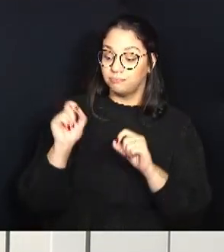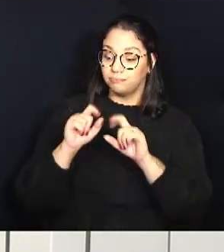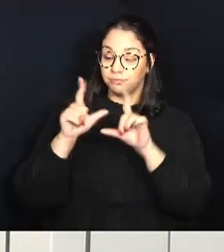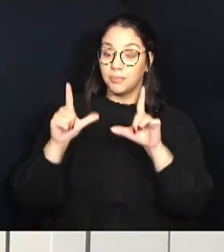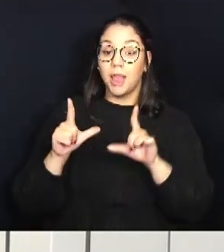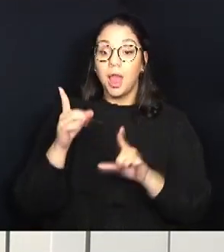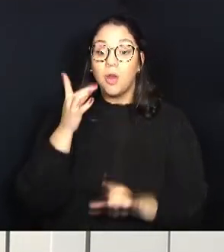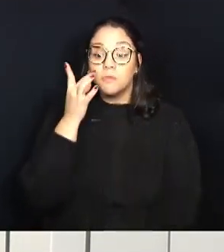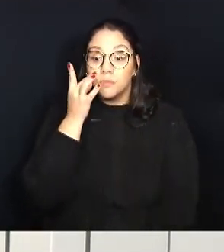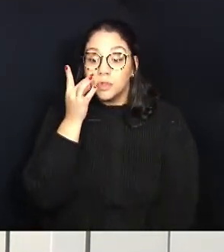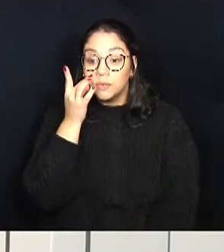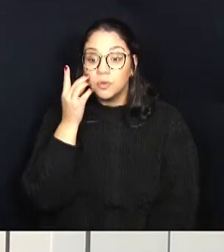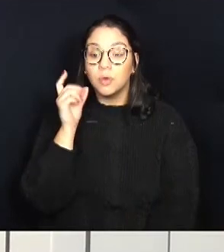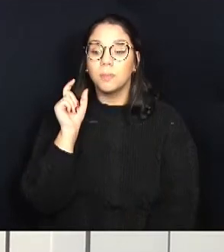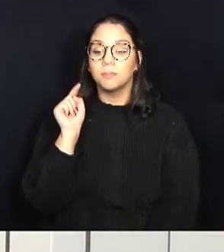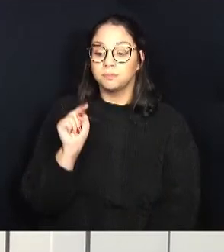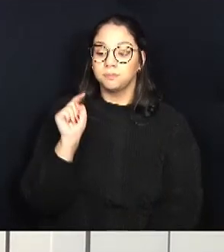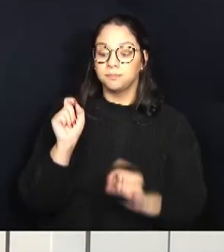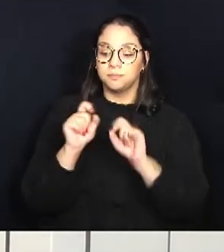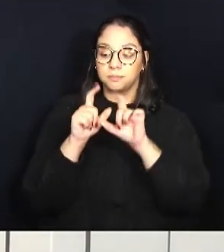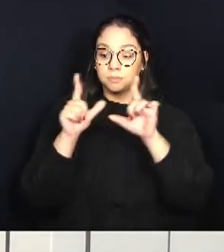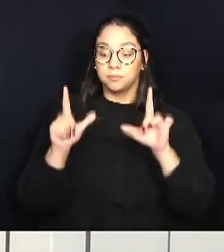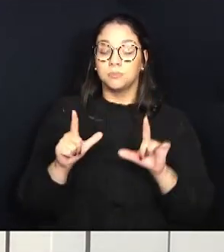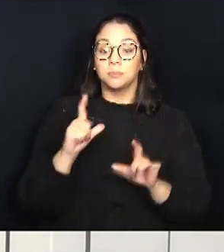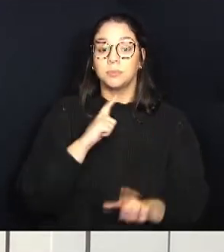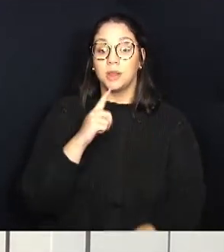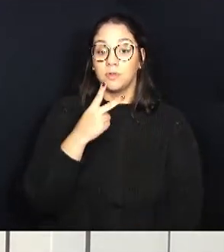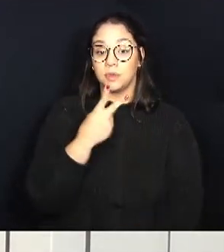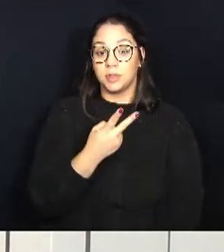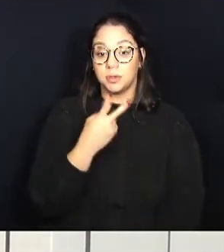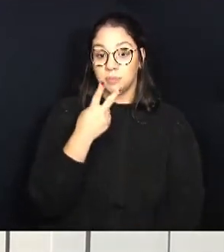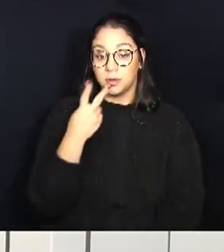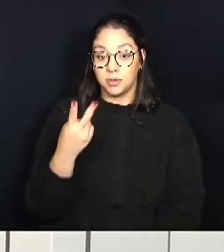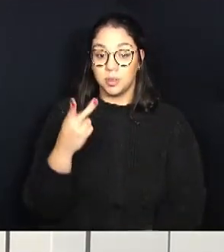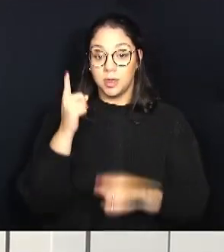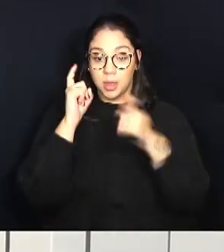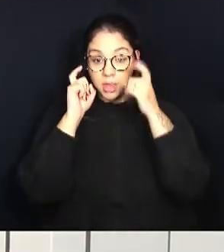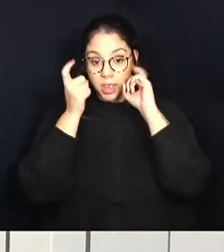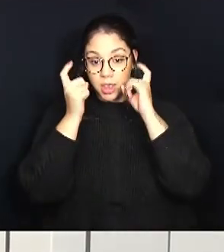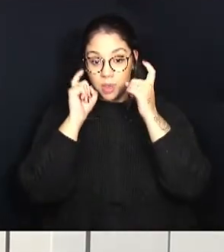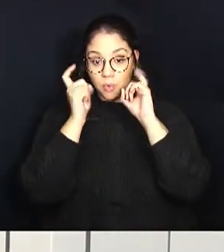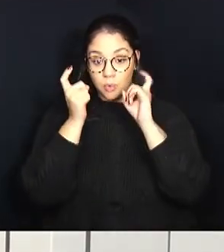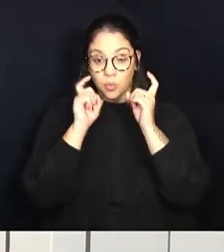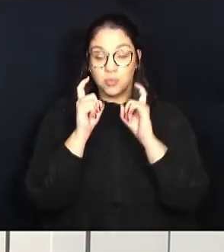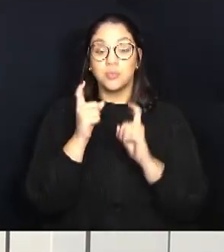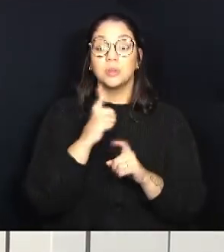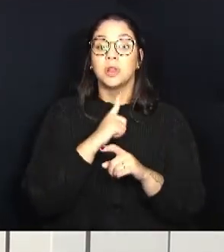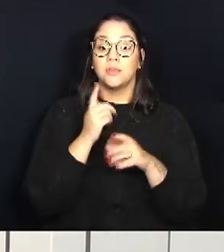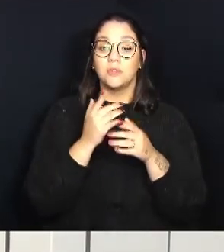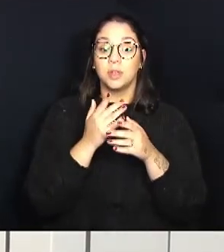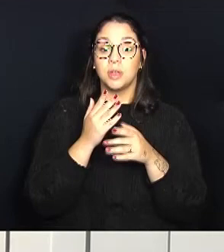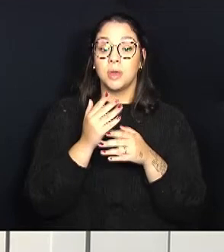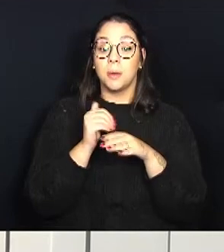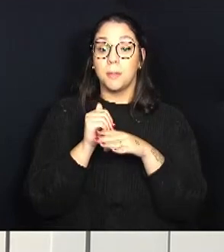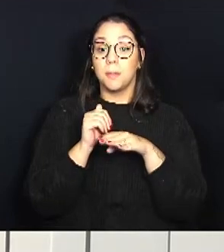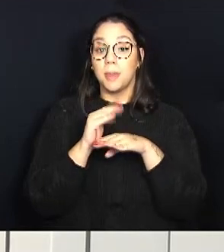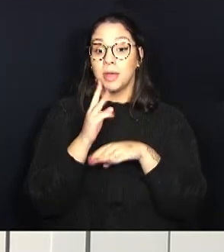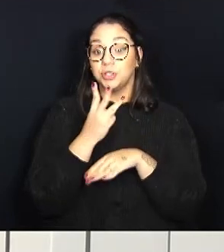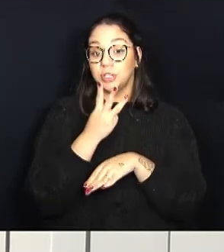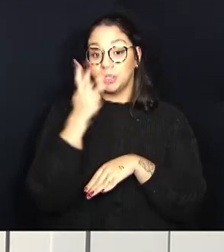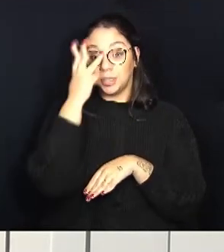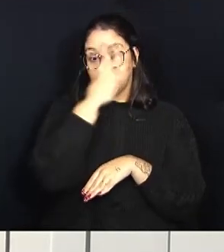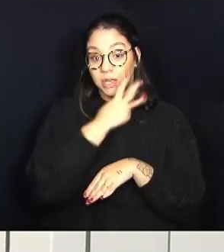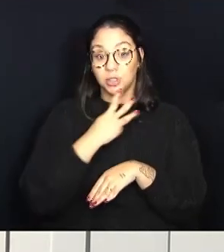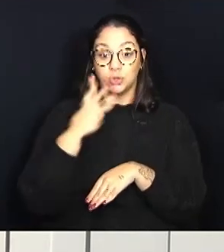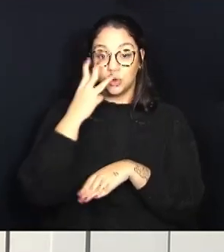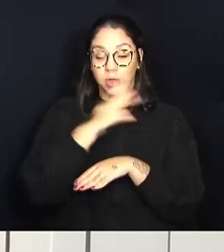vivo, você aperta lá e você acha a 32ª reunião ordinária, ontem mais de 3 horas de duração. E a gente